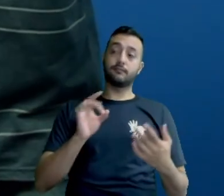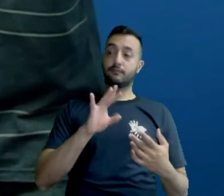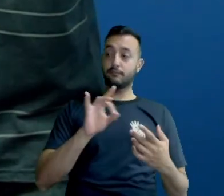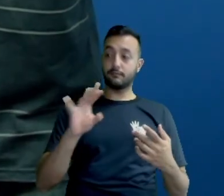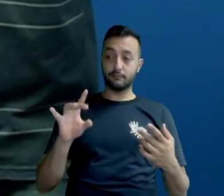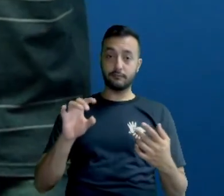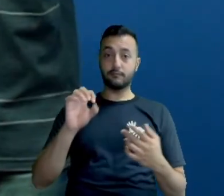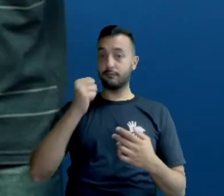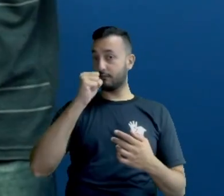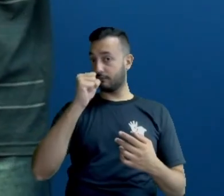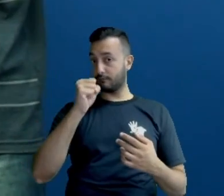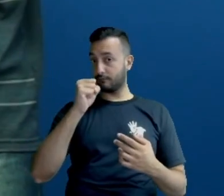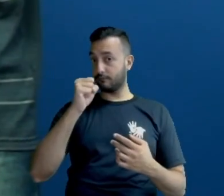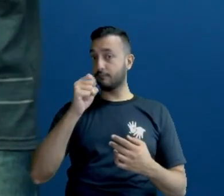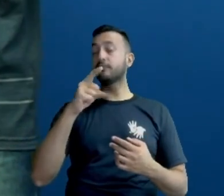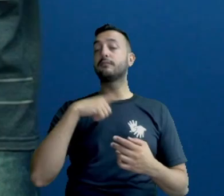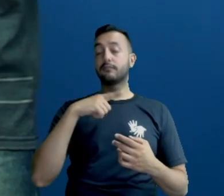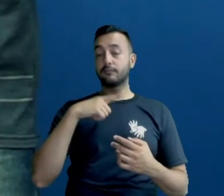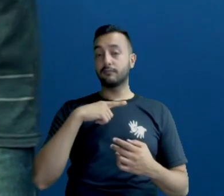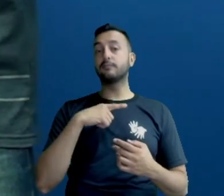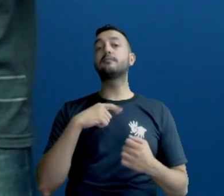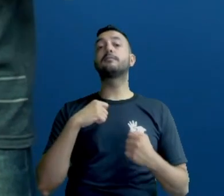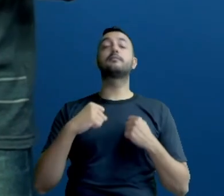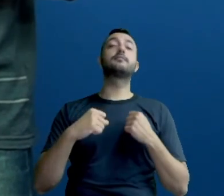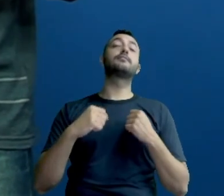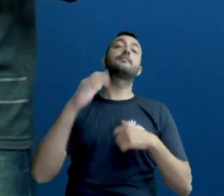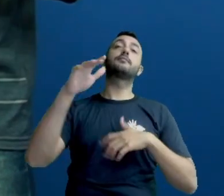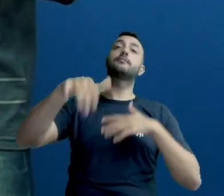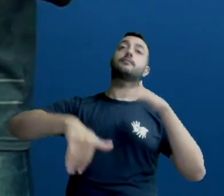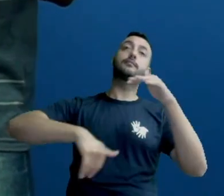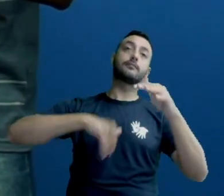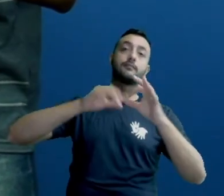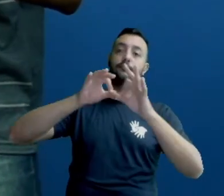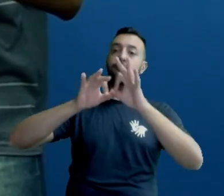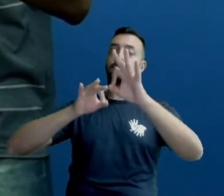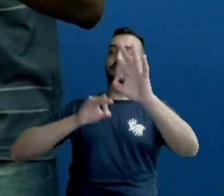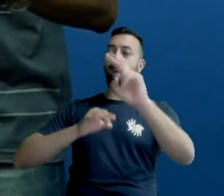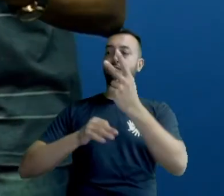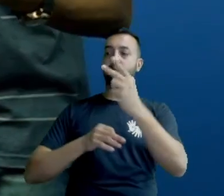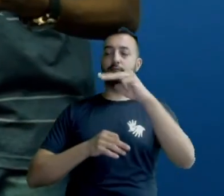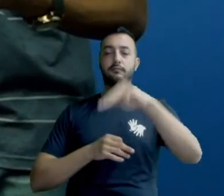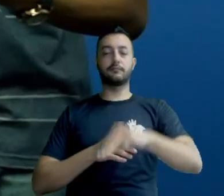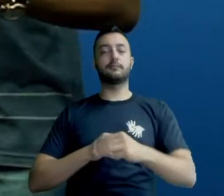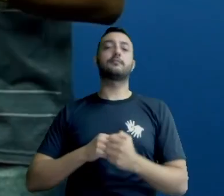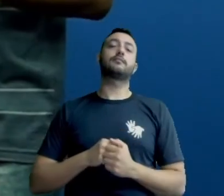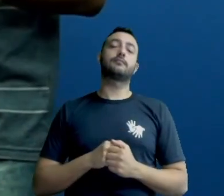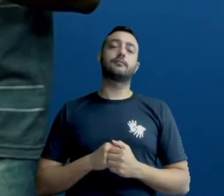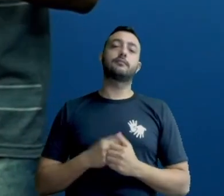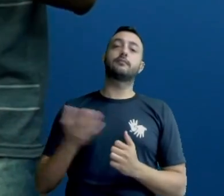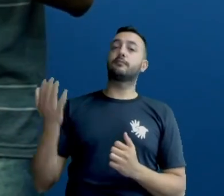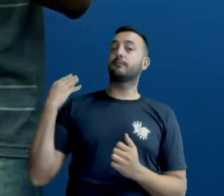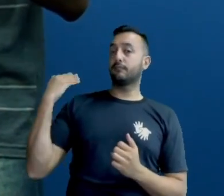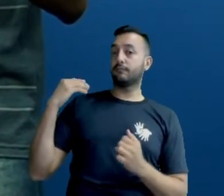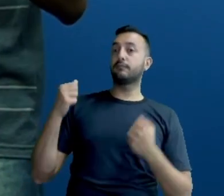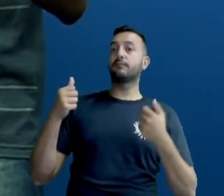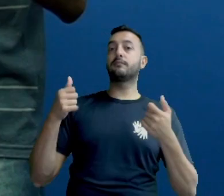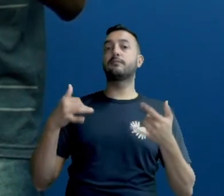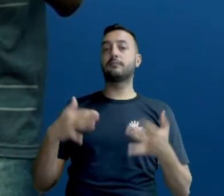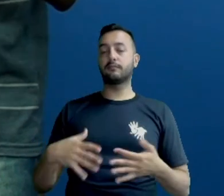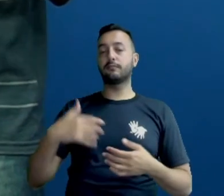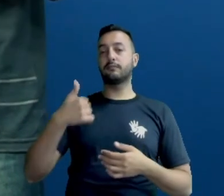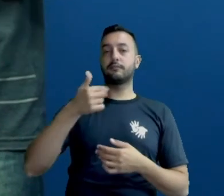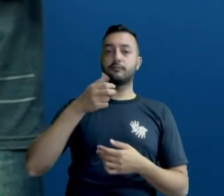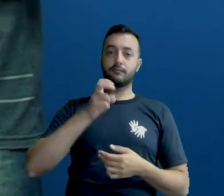segundo, ele percorre 2 metros. esse exercício anterior, ele estava o quê?